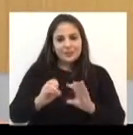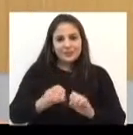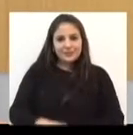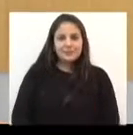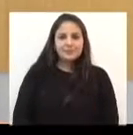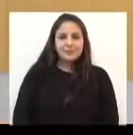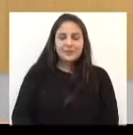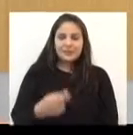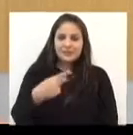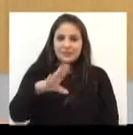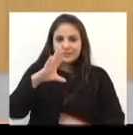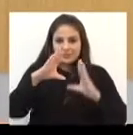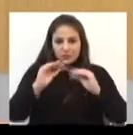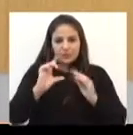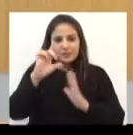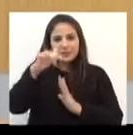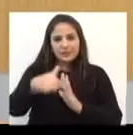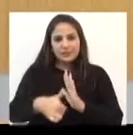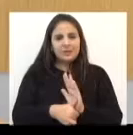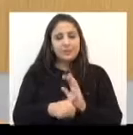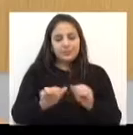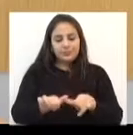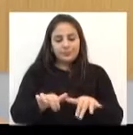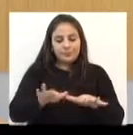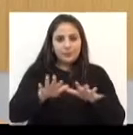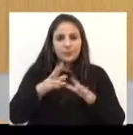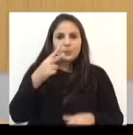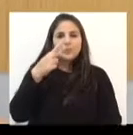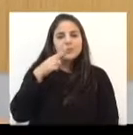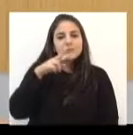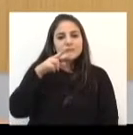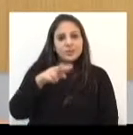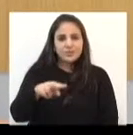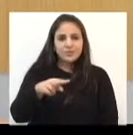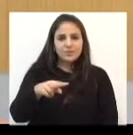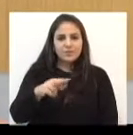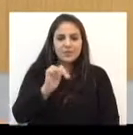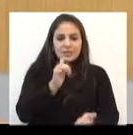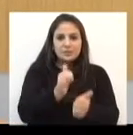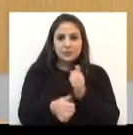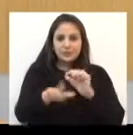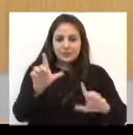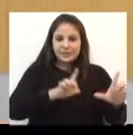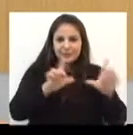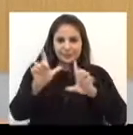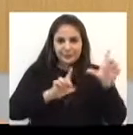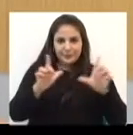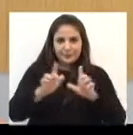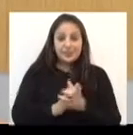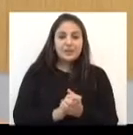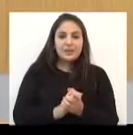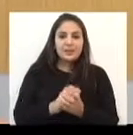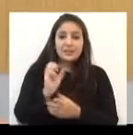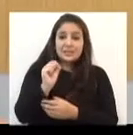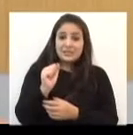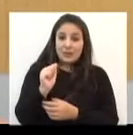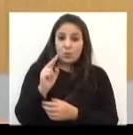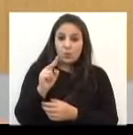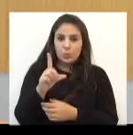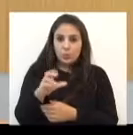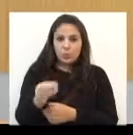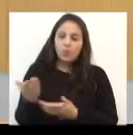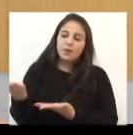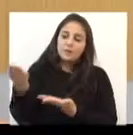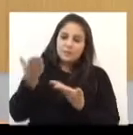E nesta noite, logo após a sessão plenária, você assiste ao Esporte na TV. Saulo Covatti recebe o